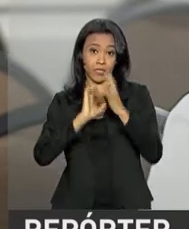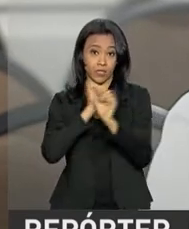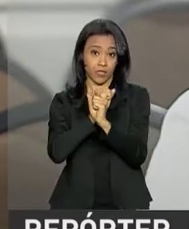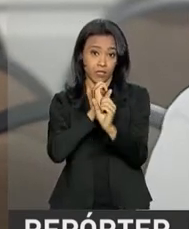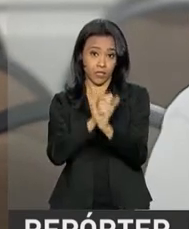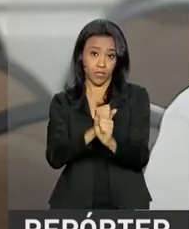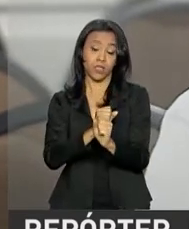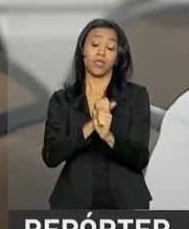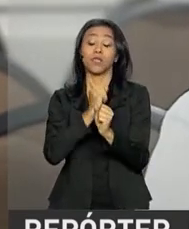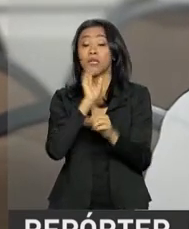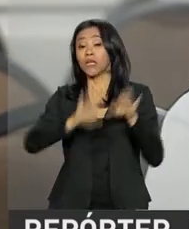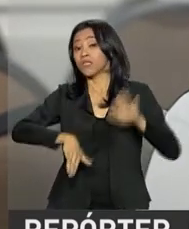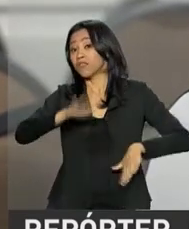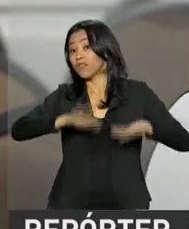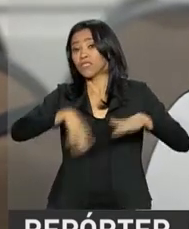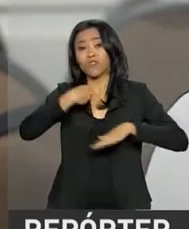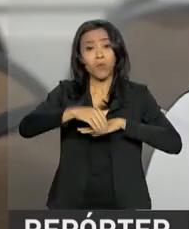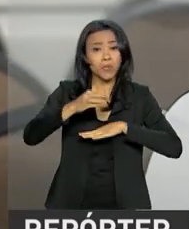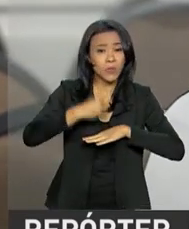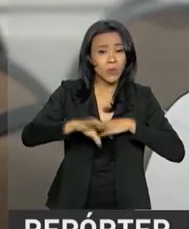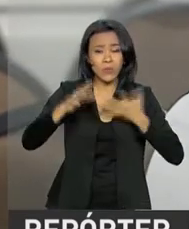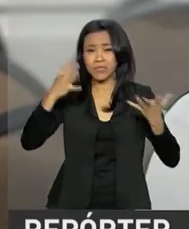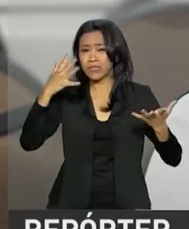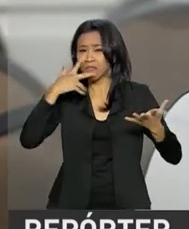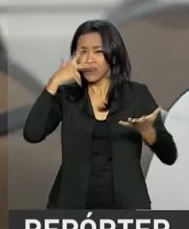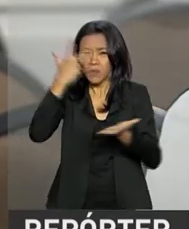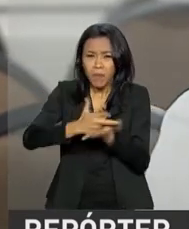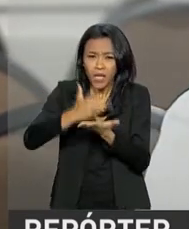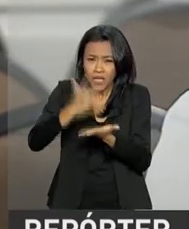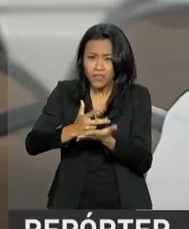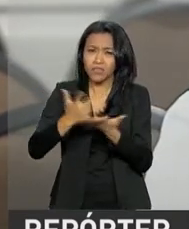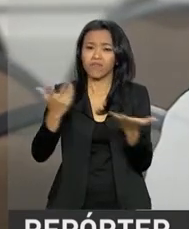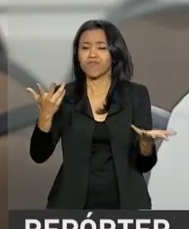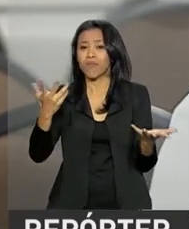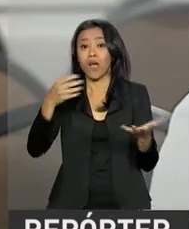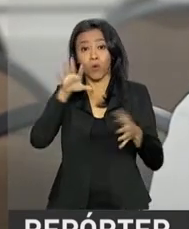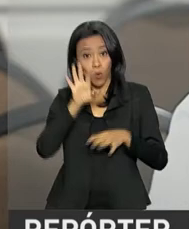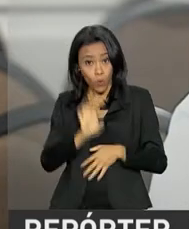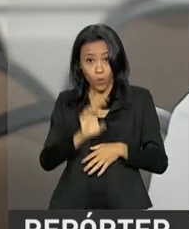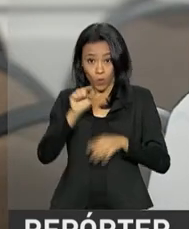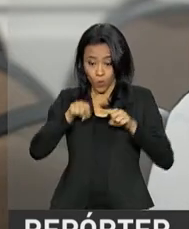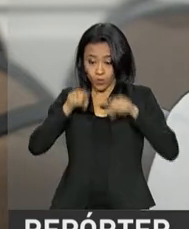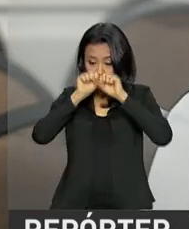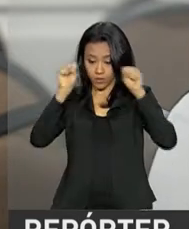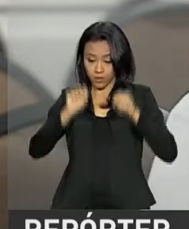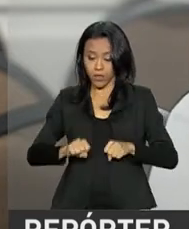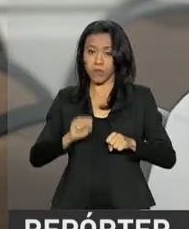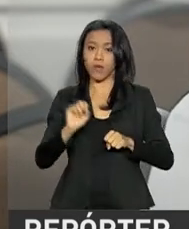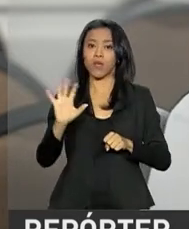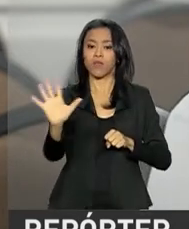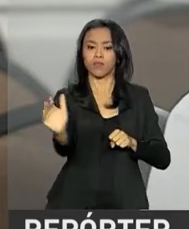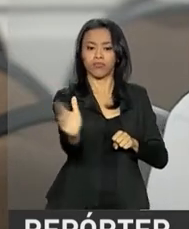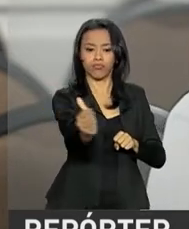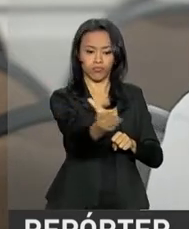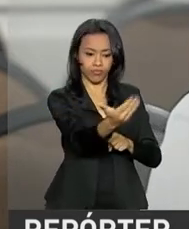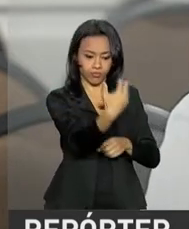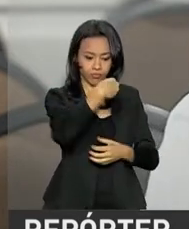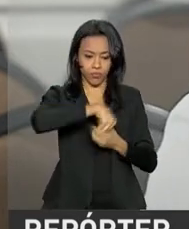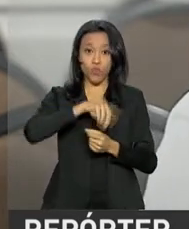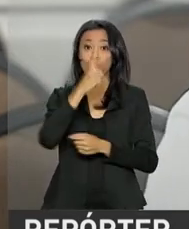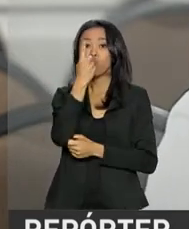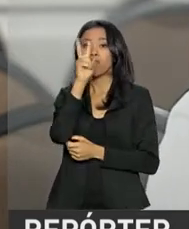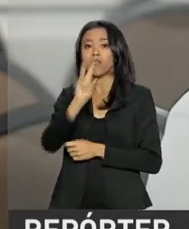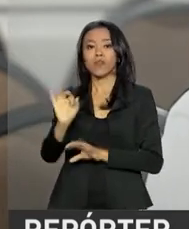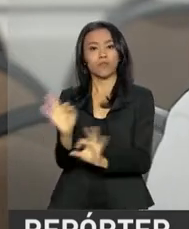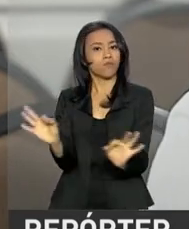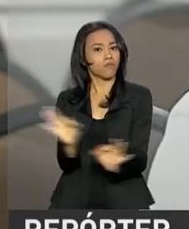organização e às vezes essas informações elas até se repetem com e social eu vou fazer essas informações de uma única vez né